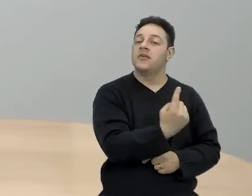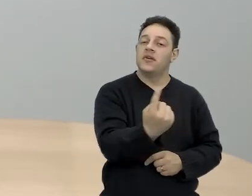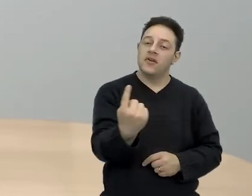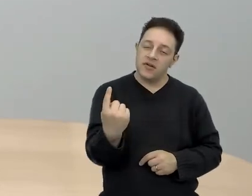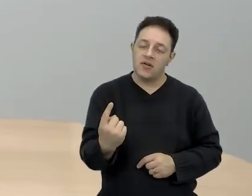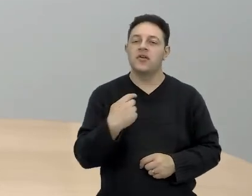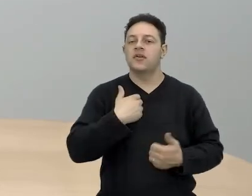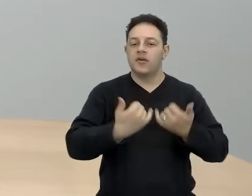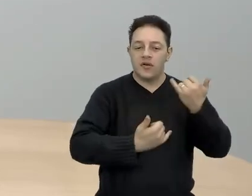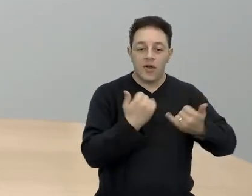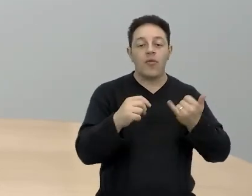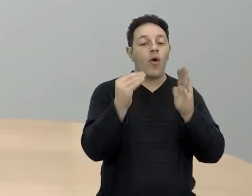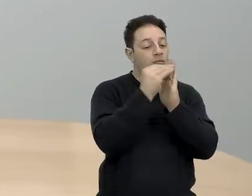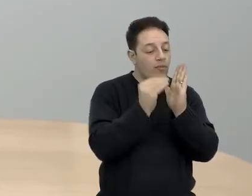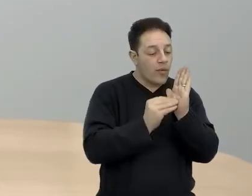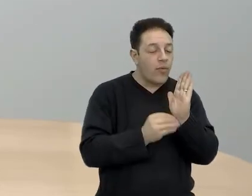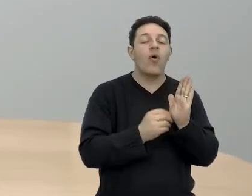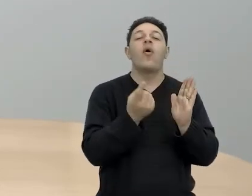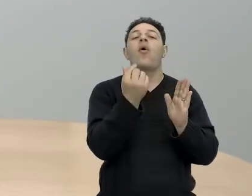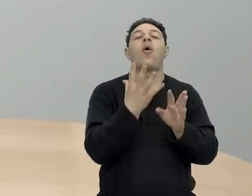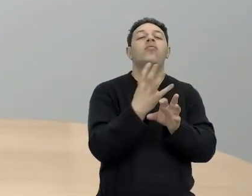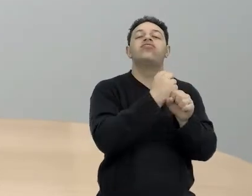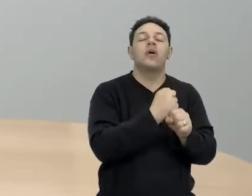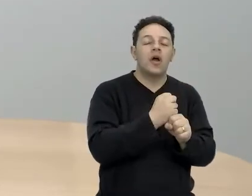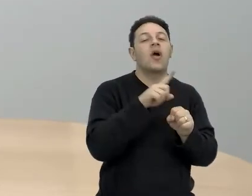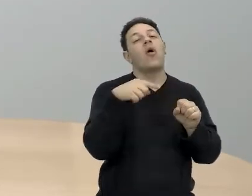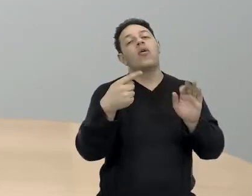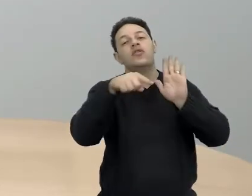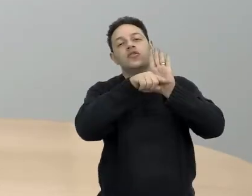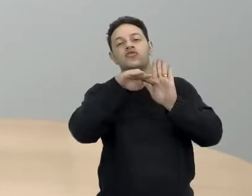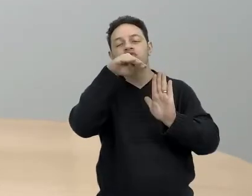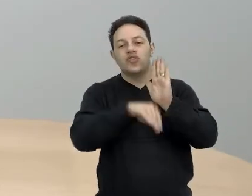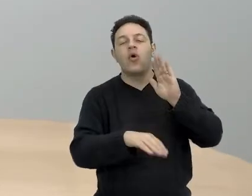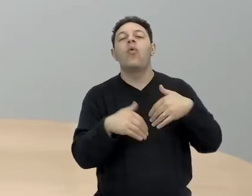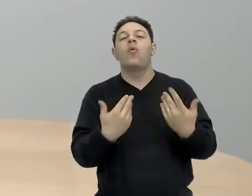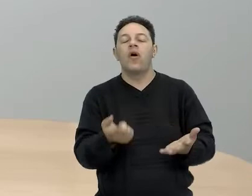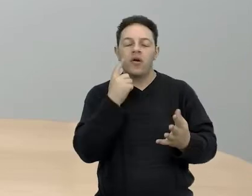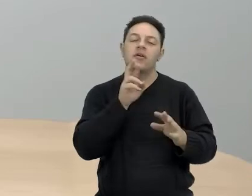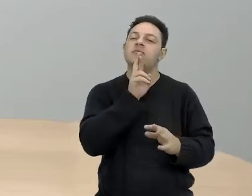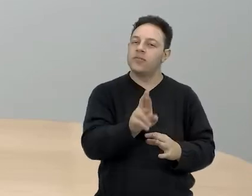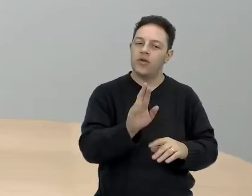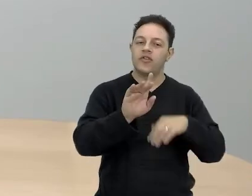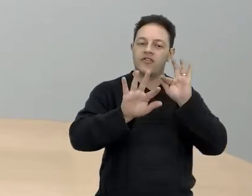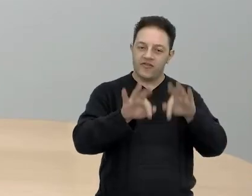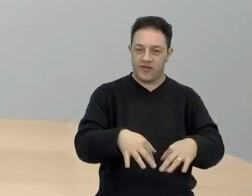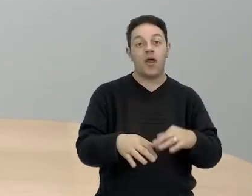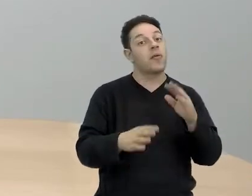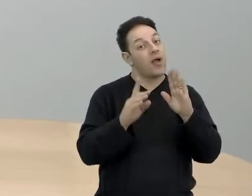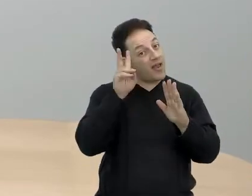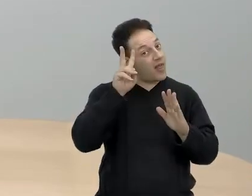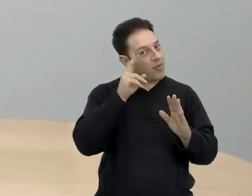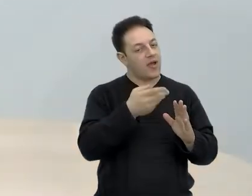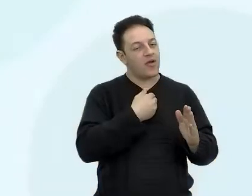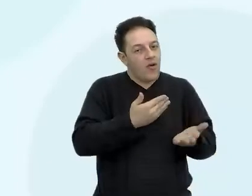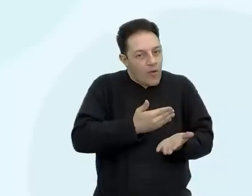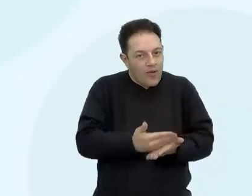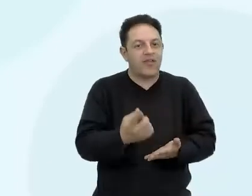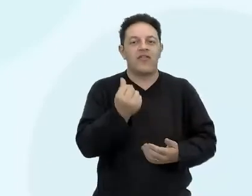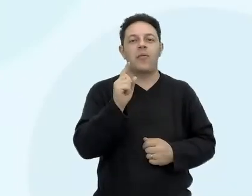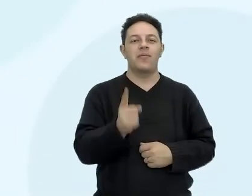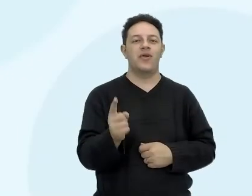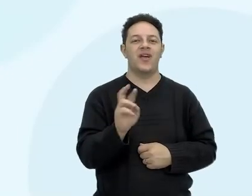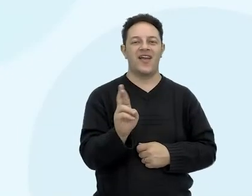registrar os valores que ganhar ou gastar, descontando ou somando do valor inicial aí de R$1.000.